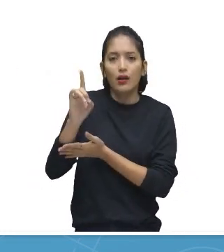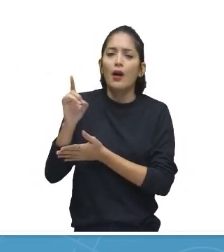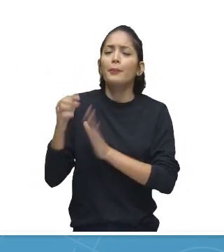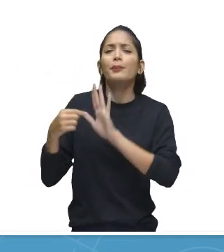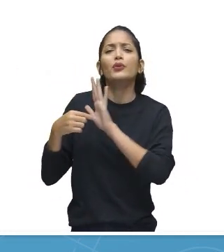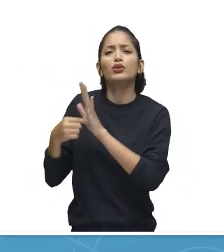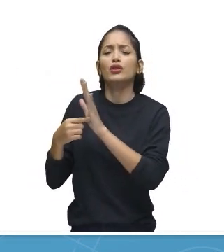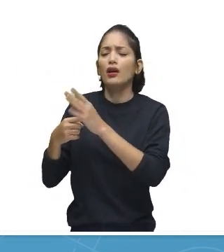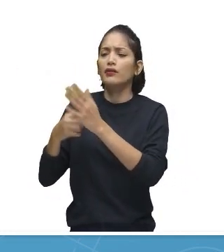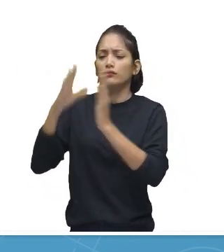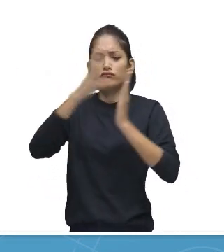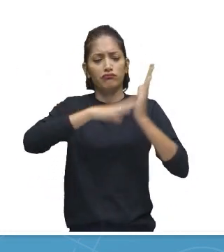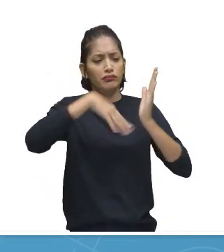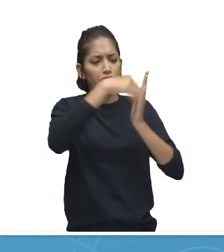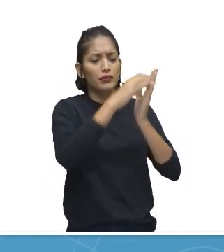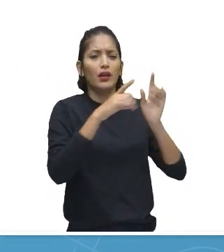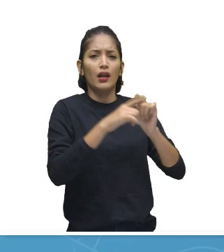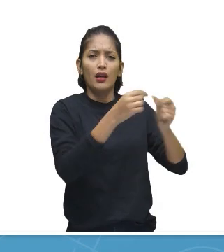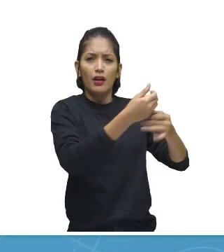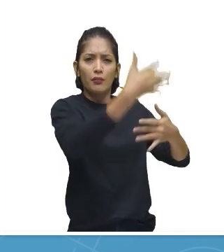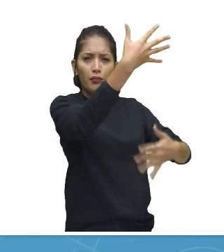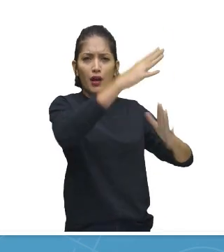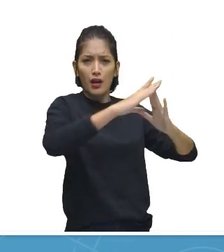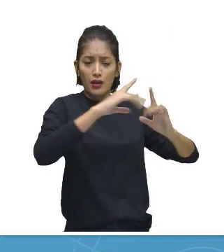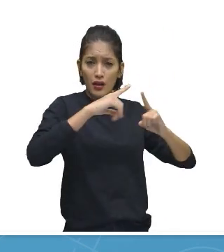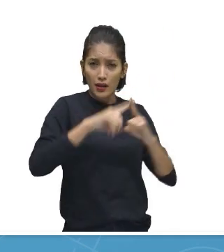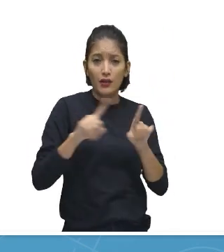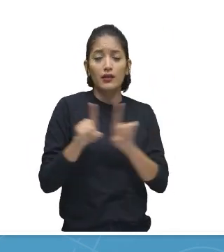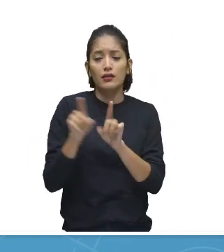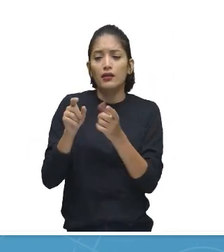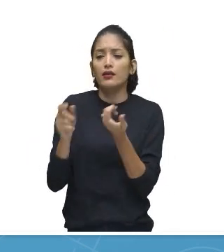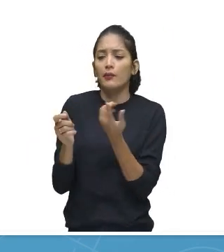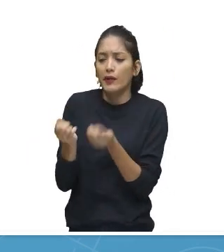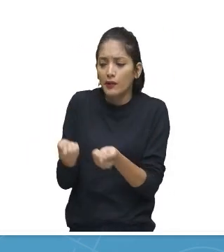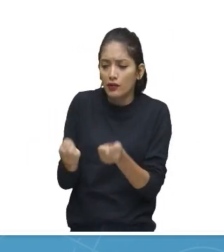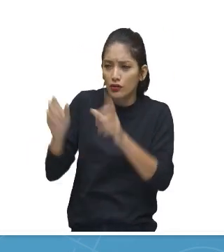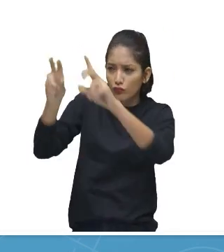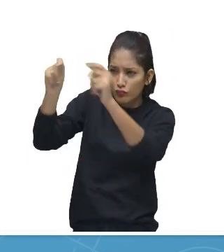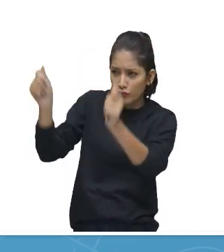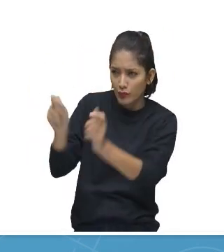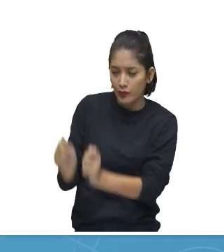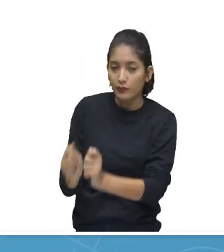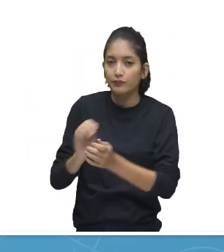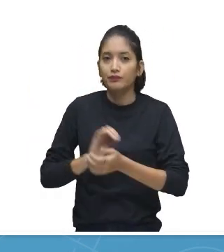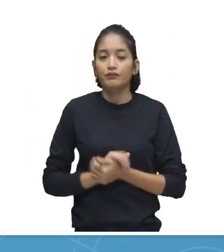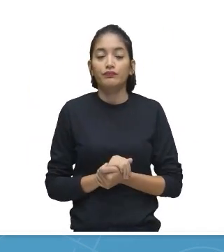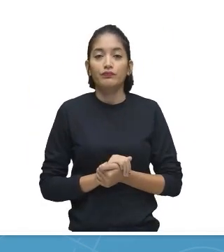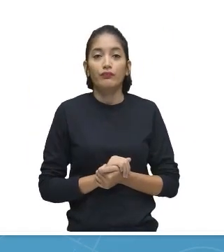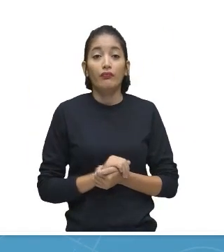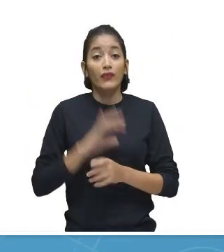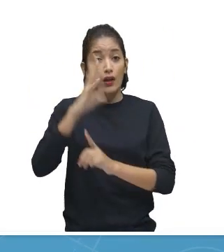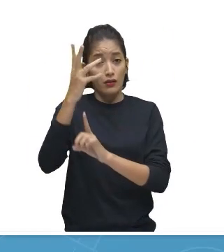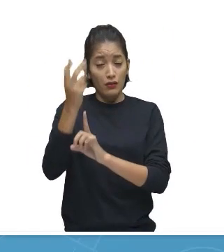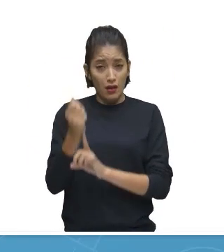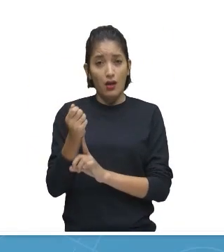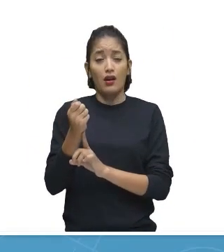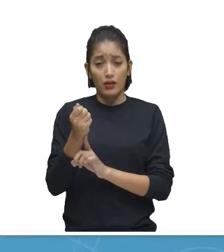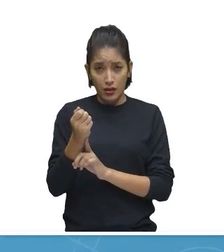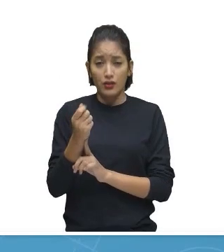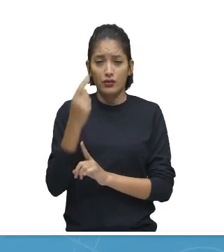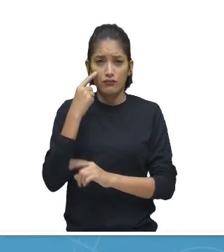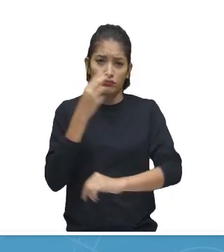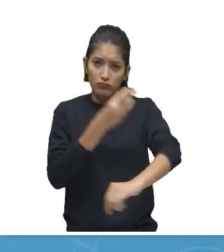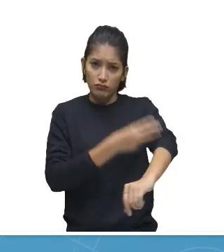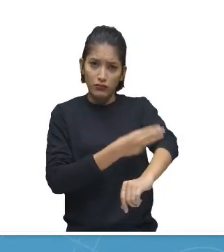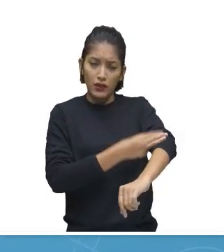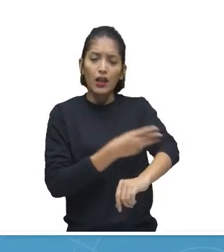pinturas, nos vitrais das igrejas, em livros e esculturas. A arte medieval, né, que é essa arte da Idade Média, ela tinha